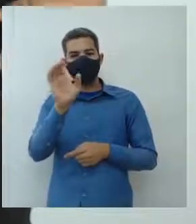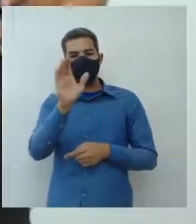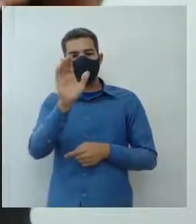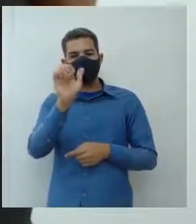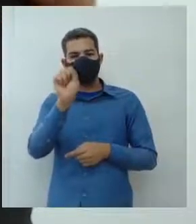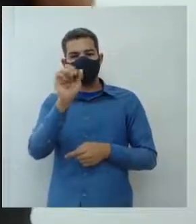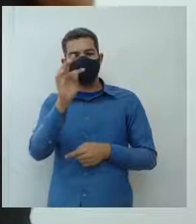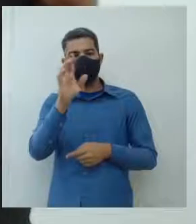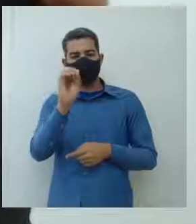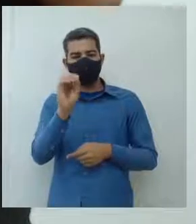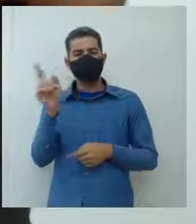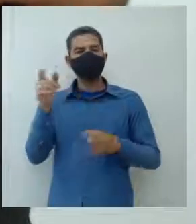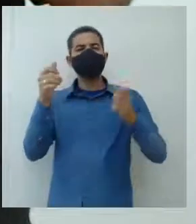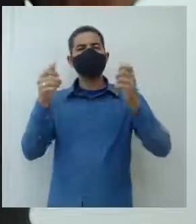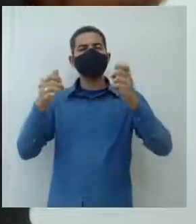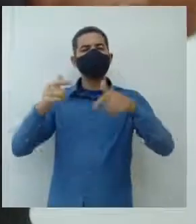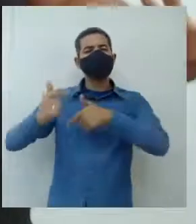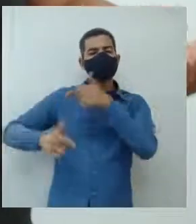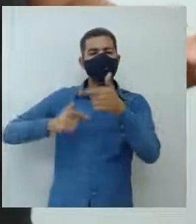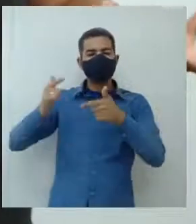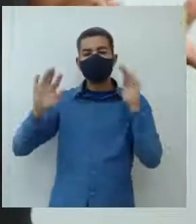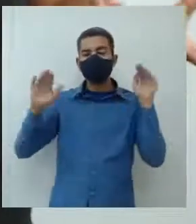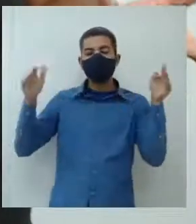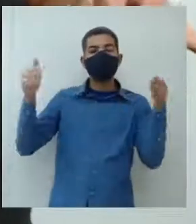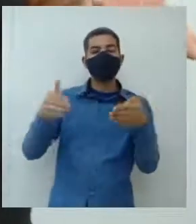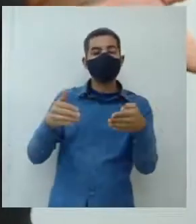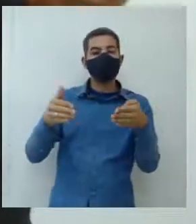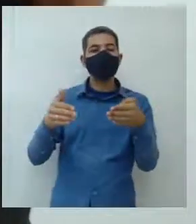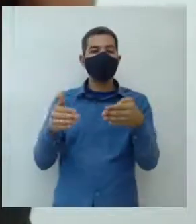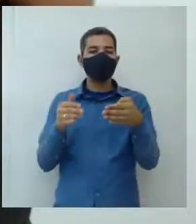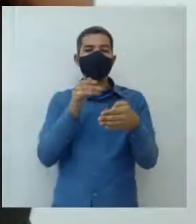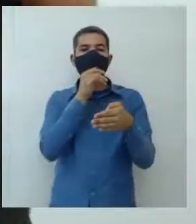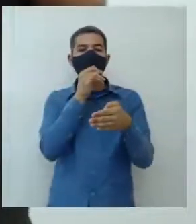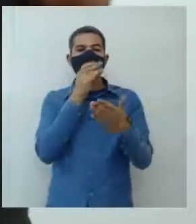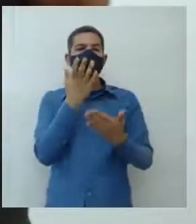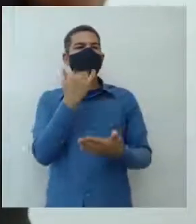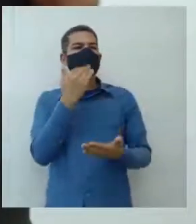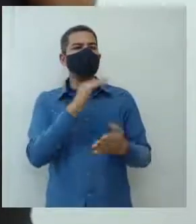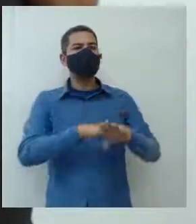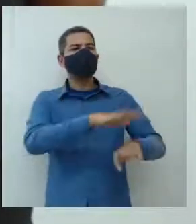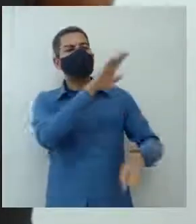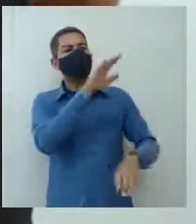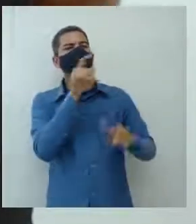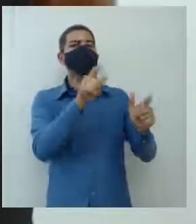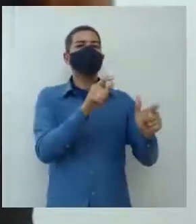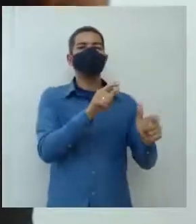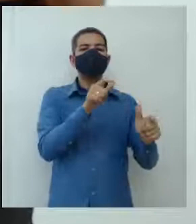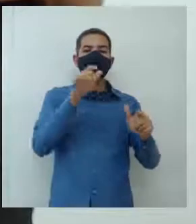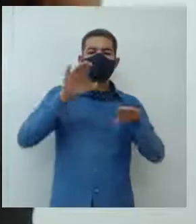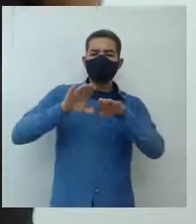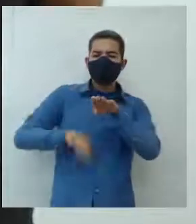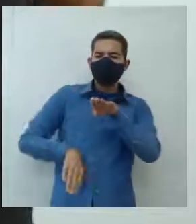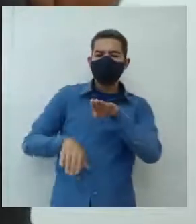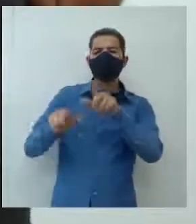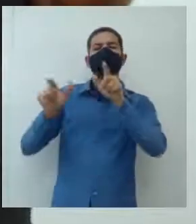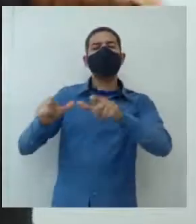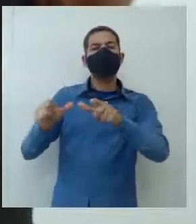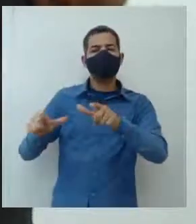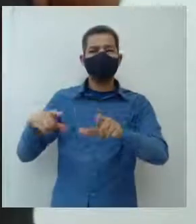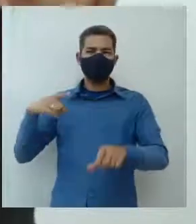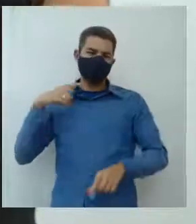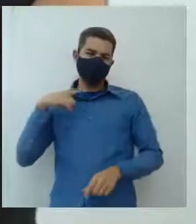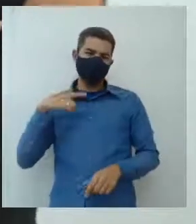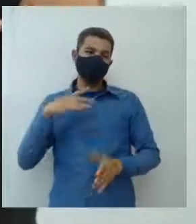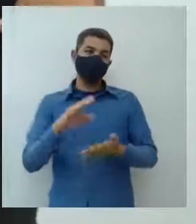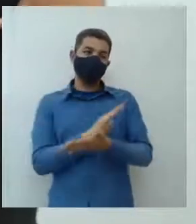De onde é que tem a melhor parte dos alimentos e onde não tem, essa divisão desses países desenvolvidos